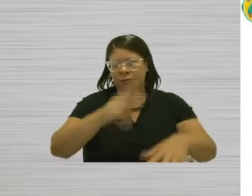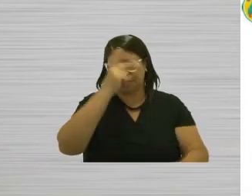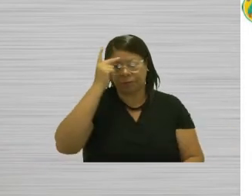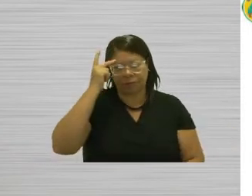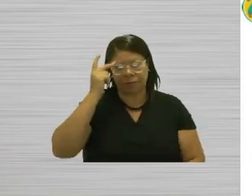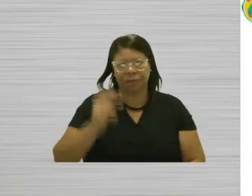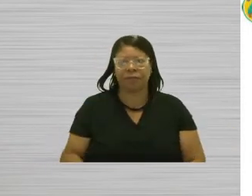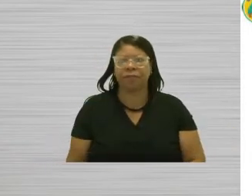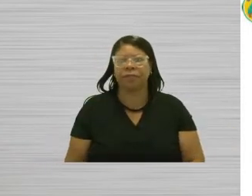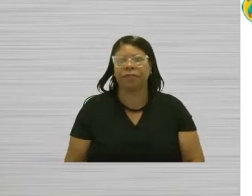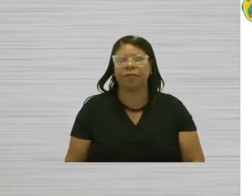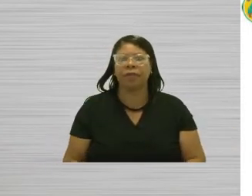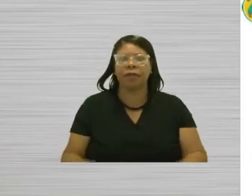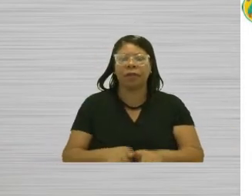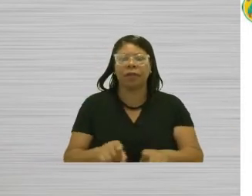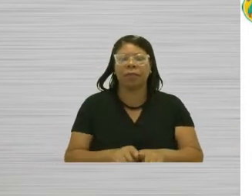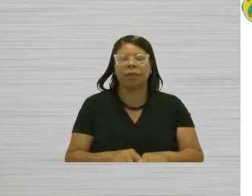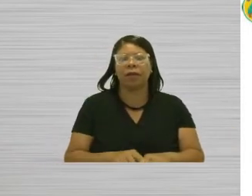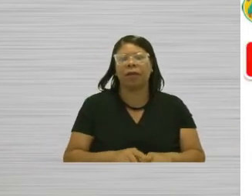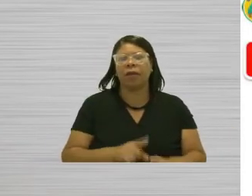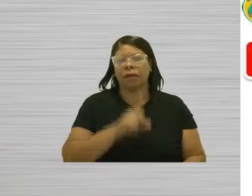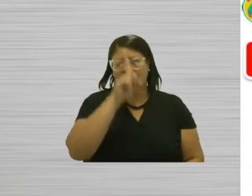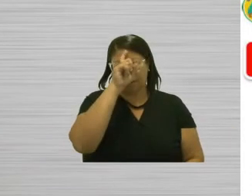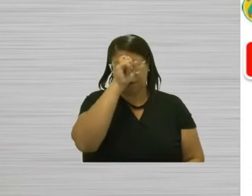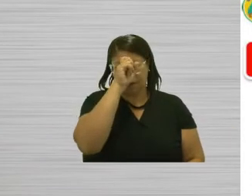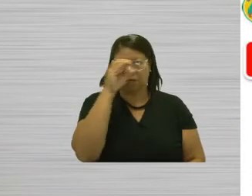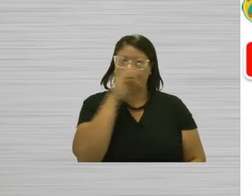Na rede de urgência e emergência,